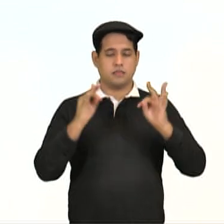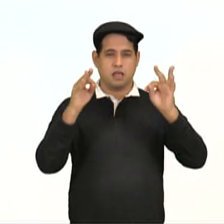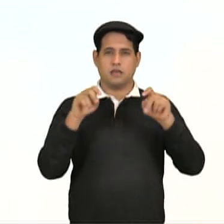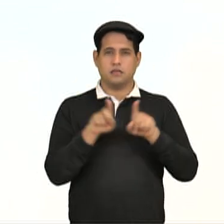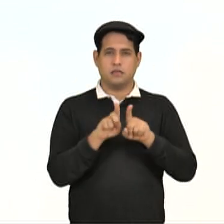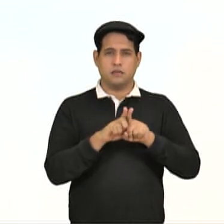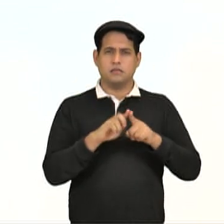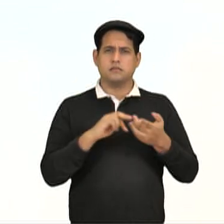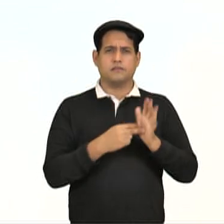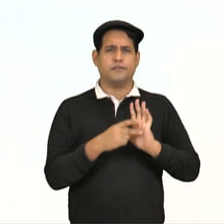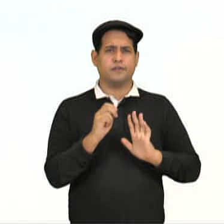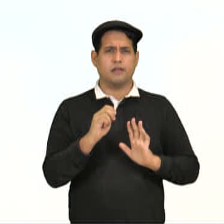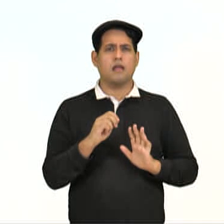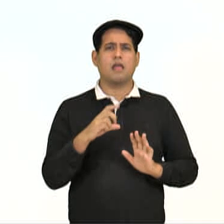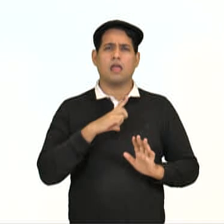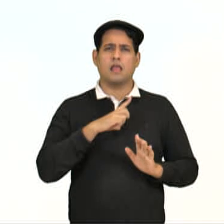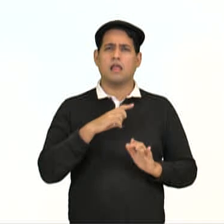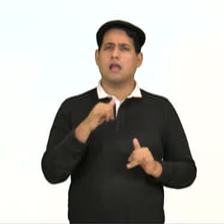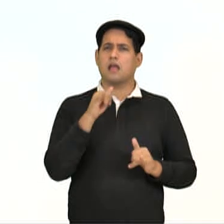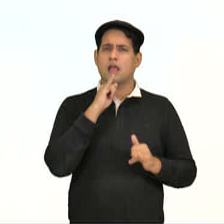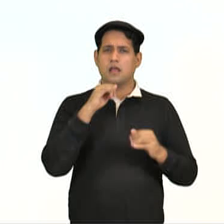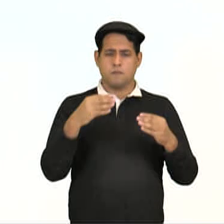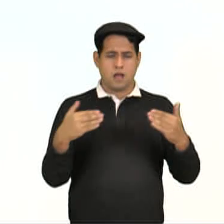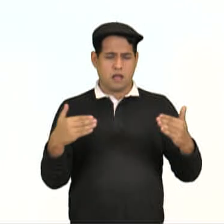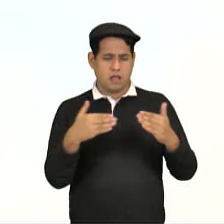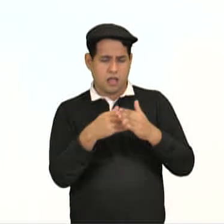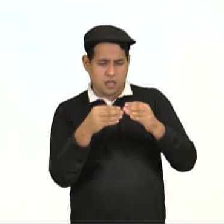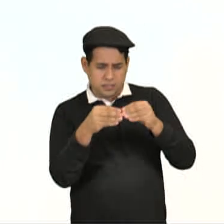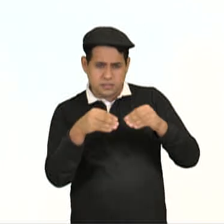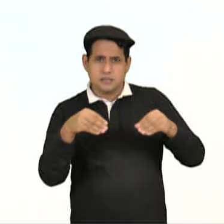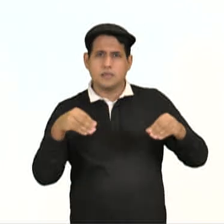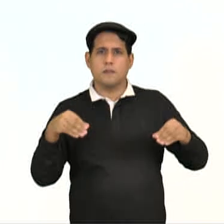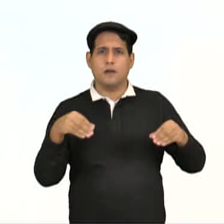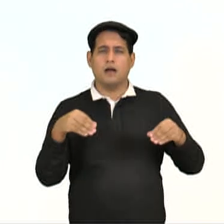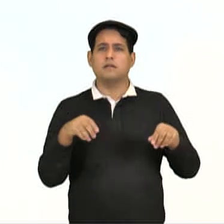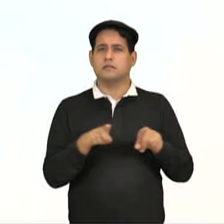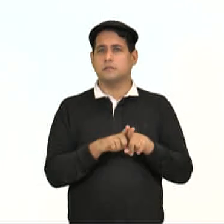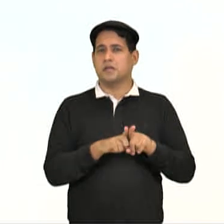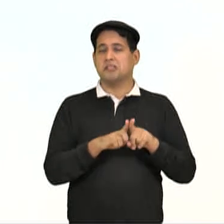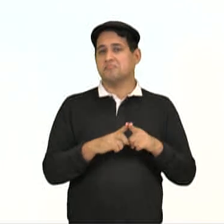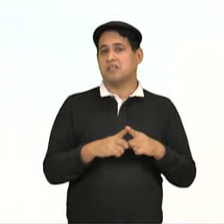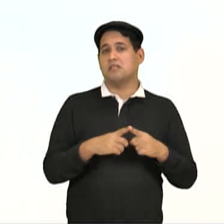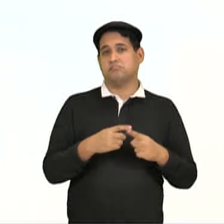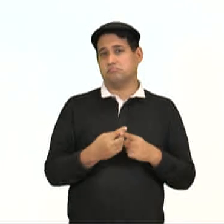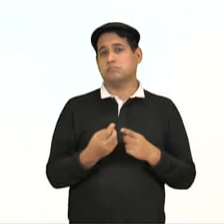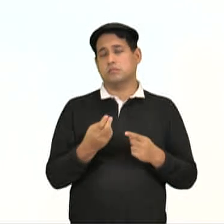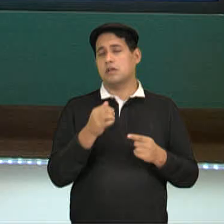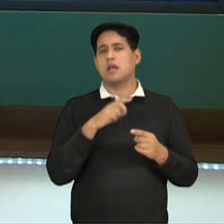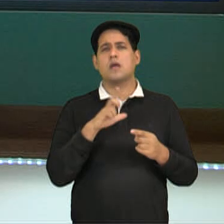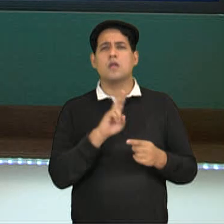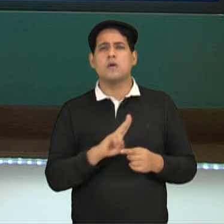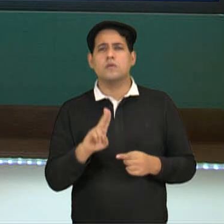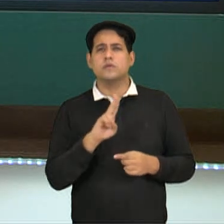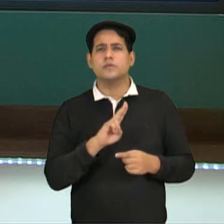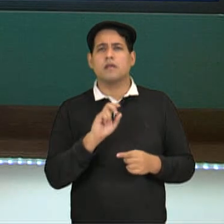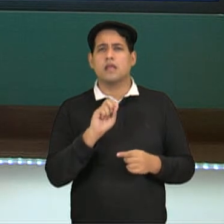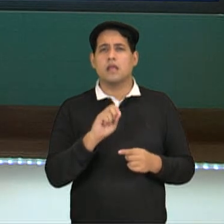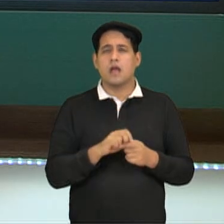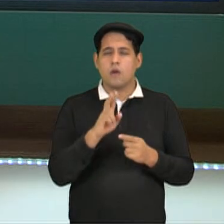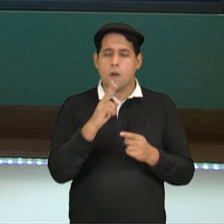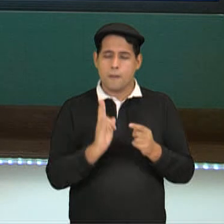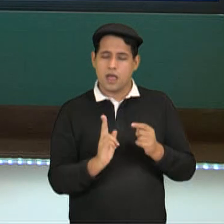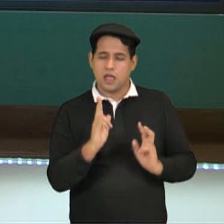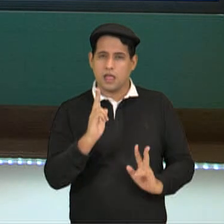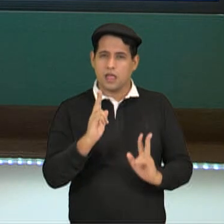proteína Cas9, ele é uma enzima que permite que a gente clive o material genético. Então, ele é visto como tesoura biológica.